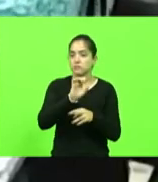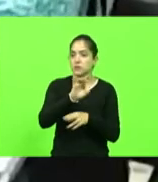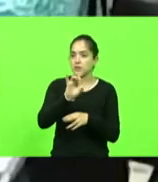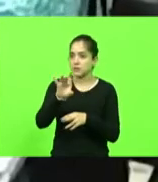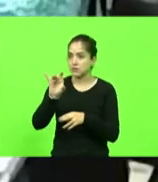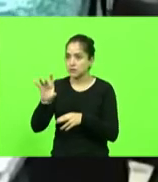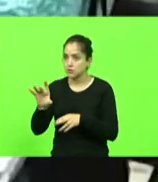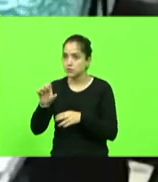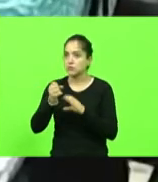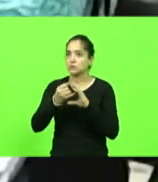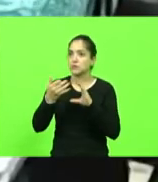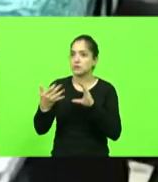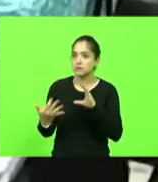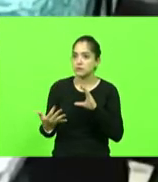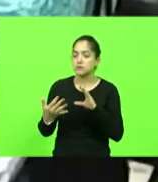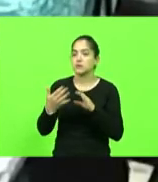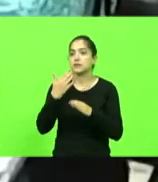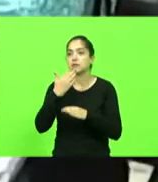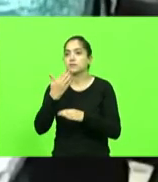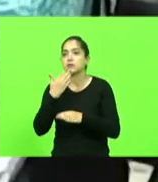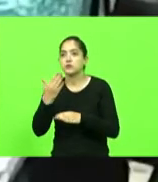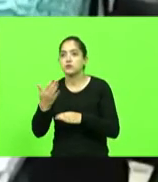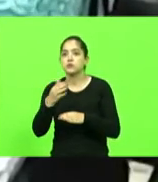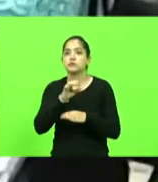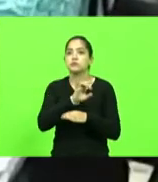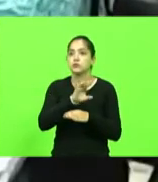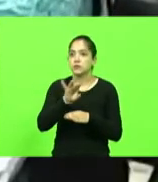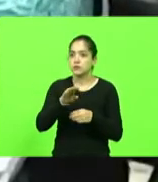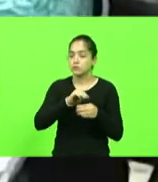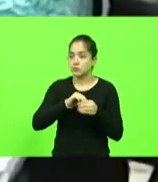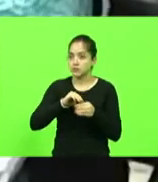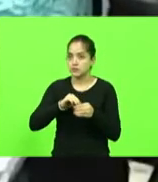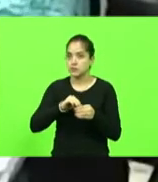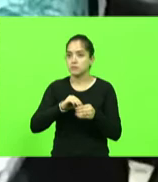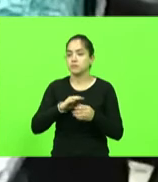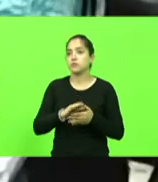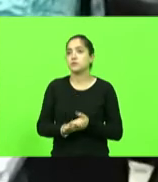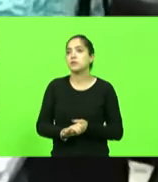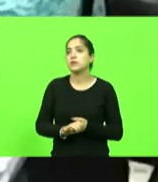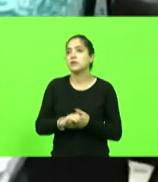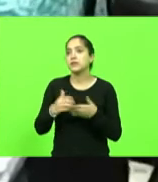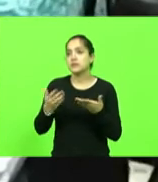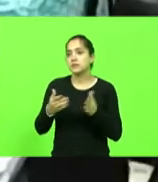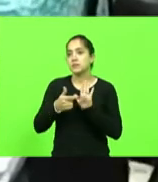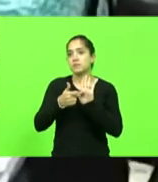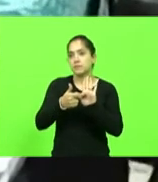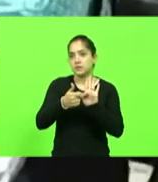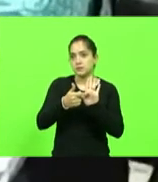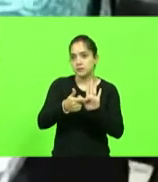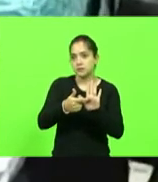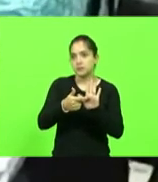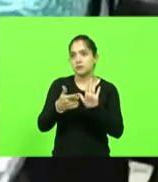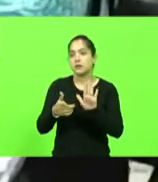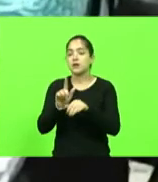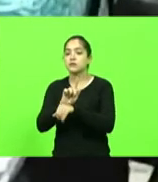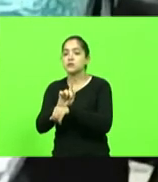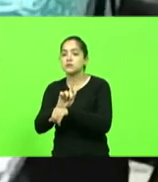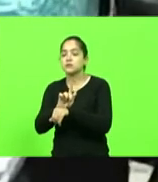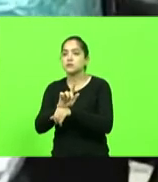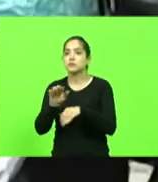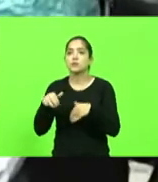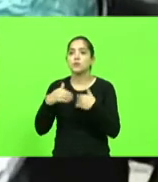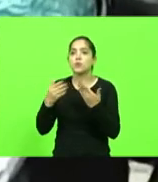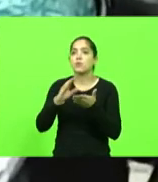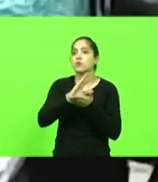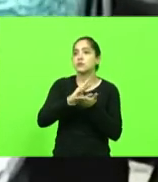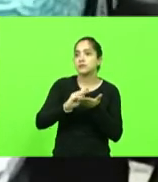região, de cada demanda, de cada município, e que a gente possa, então, apresentar à gestão qual seria esse modelo